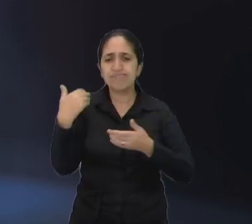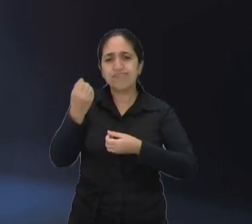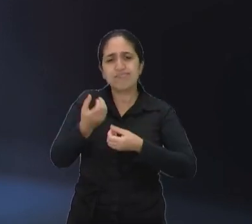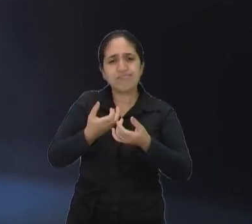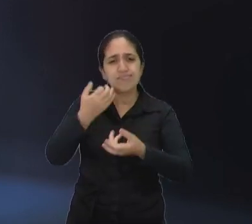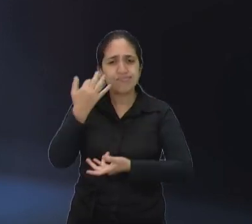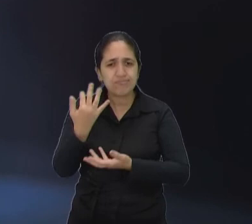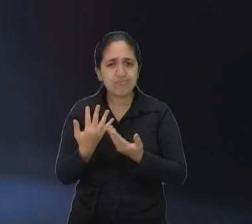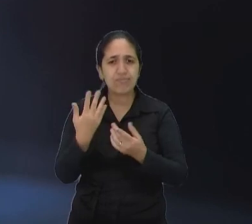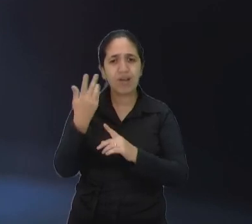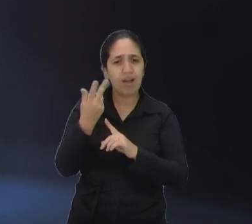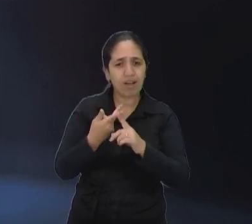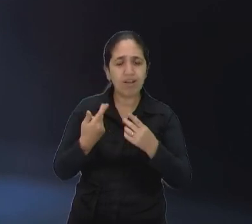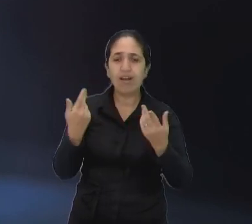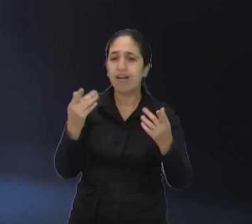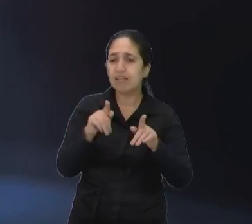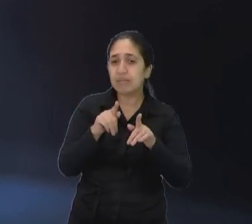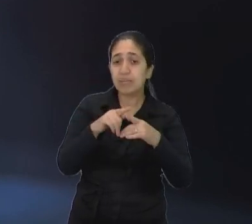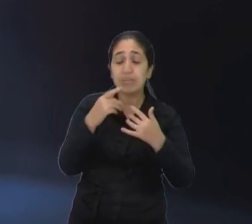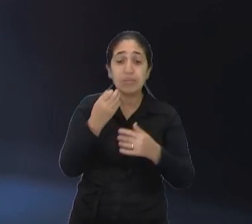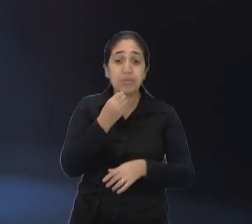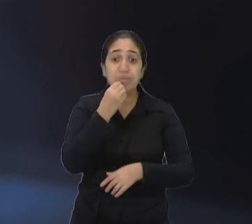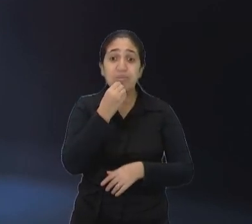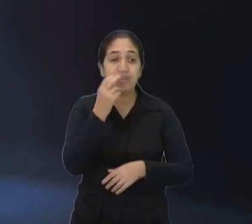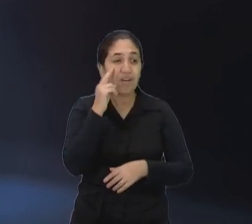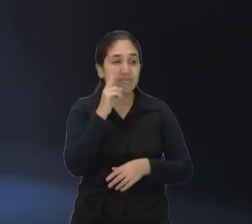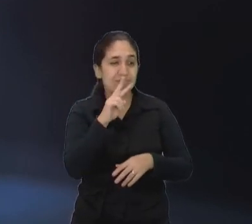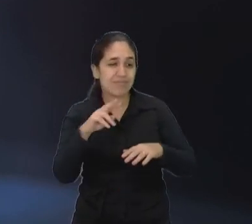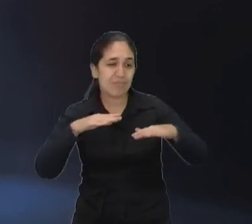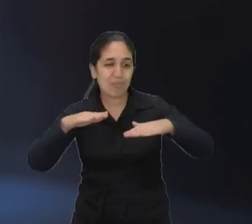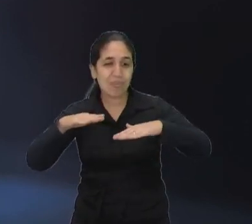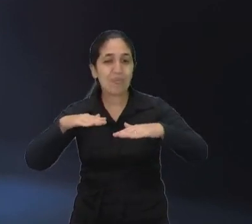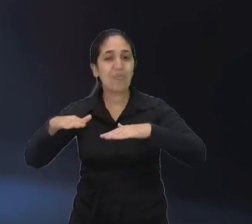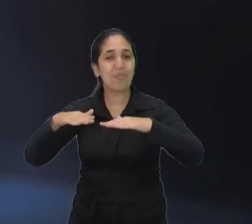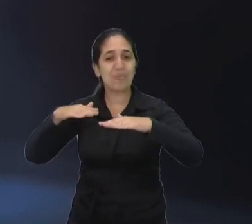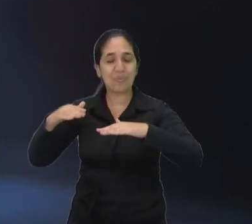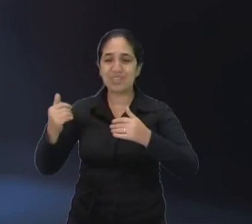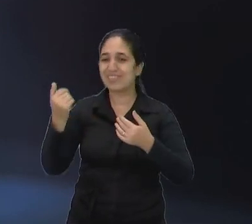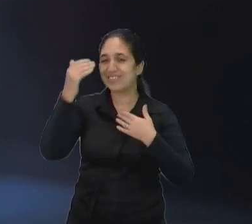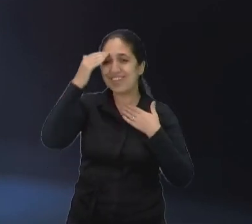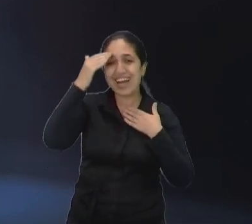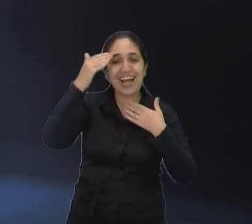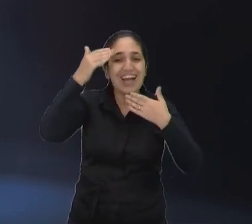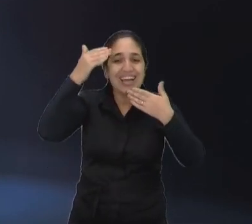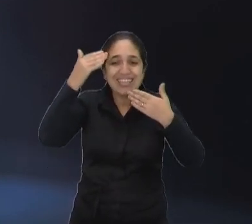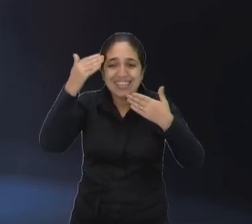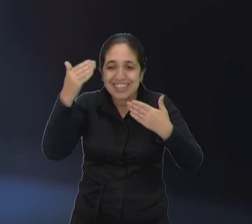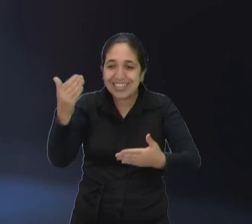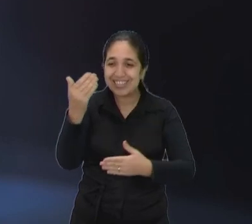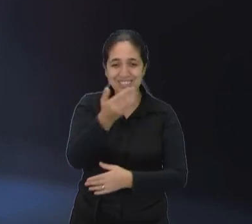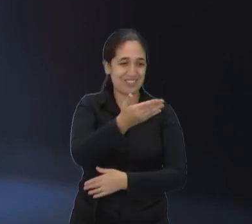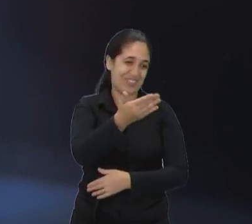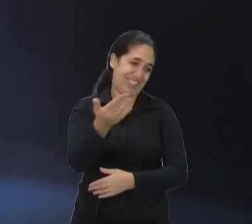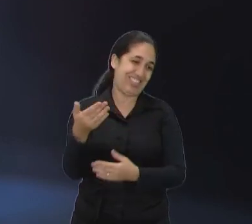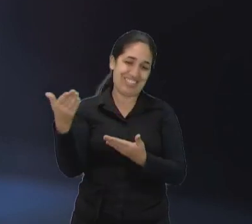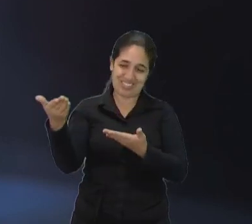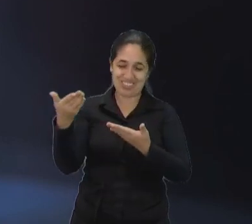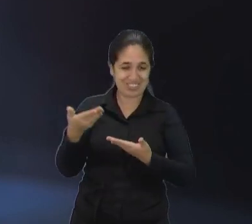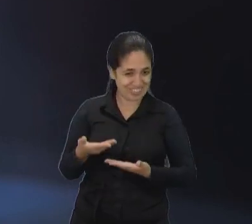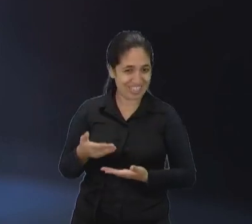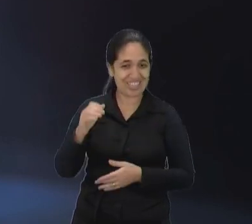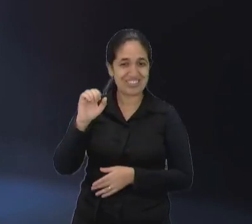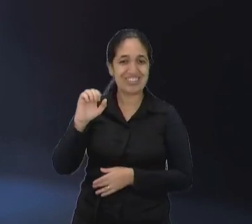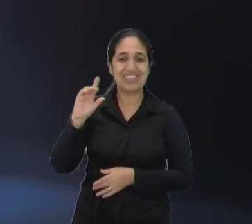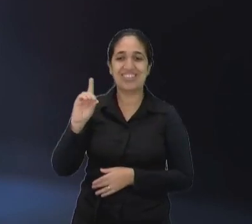nós também temos a oportunidade de ver os movimentos. Então, eu vou agradeço muito a vocês convidados, tá? Eduardo e